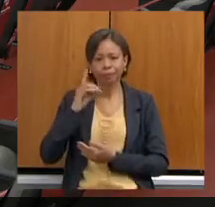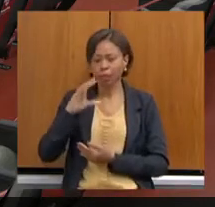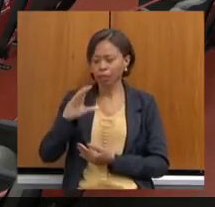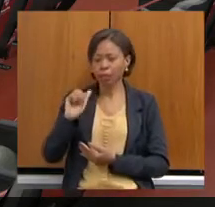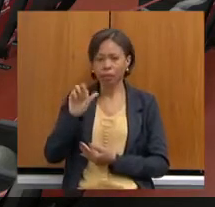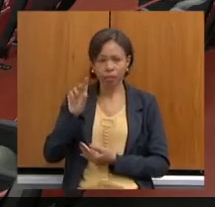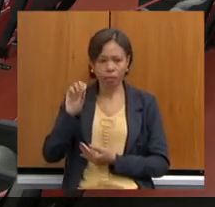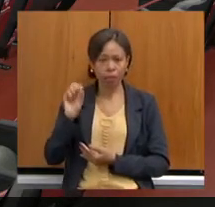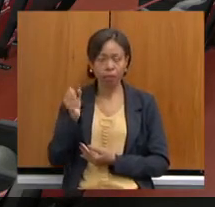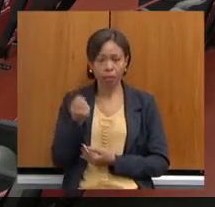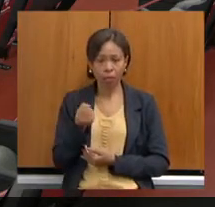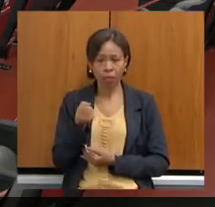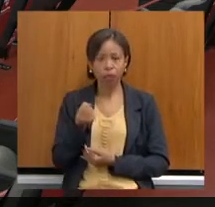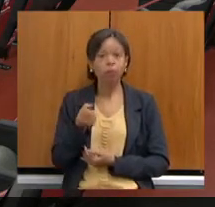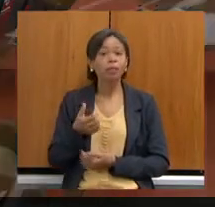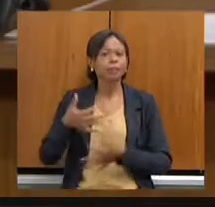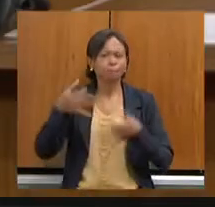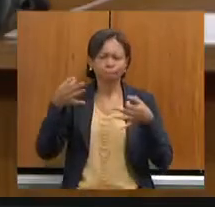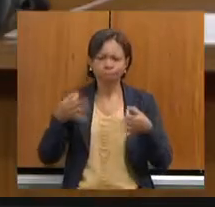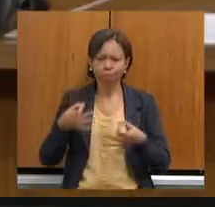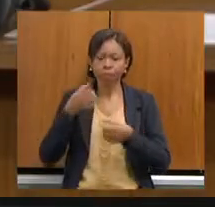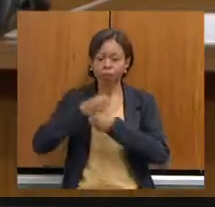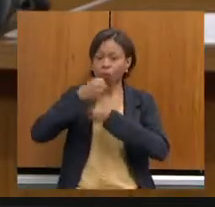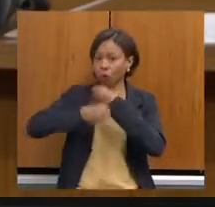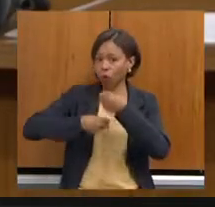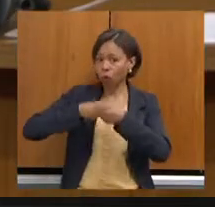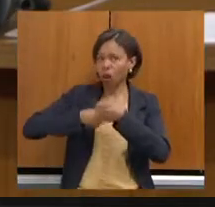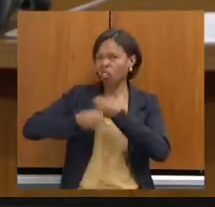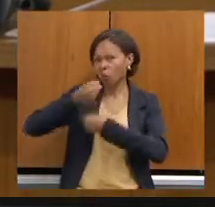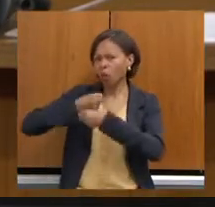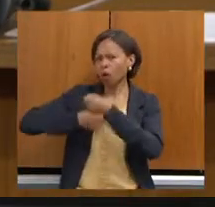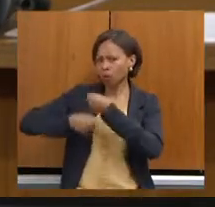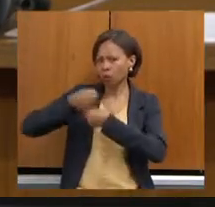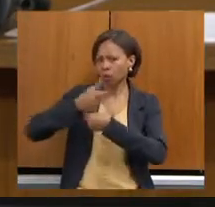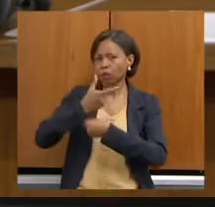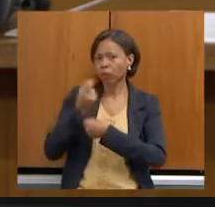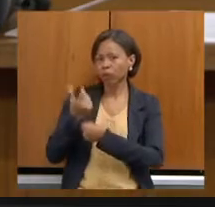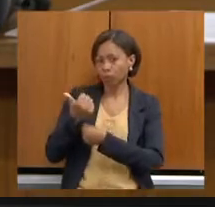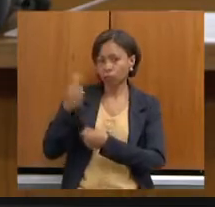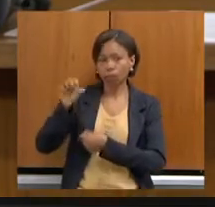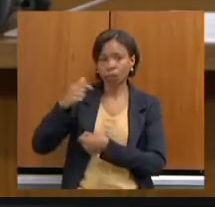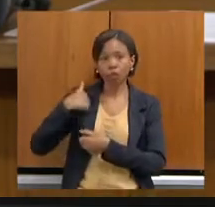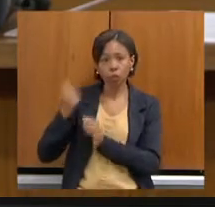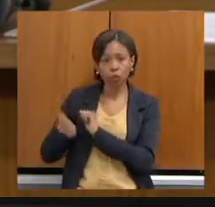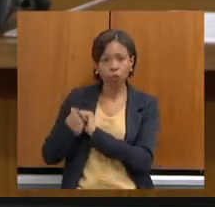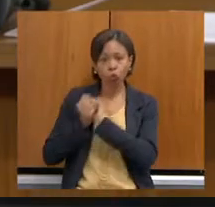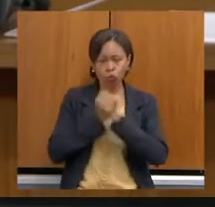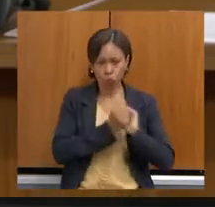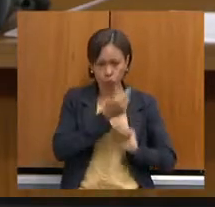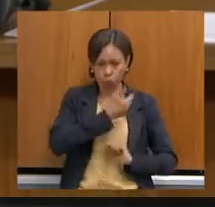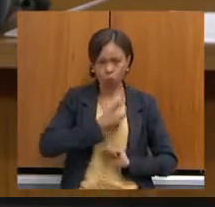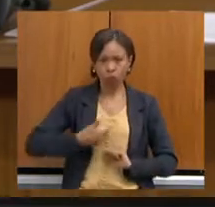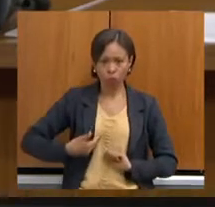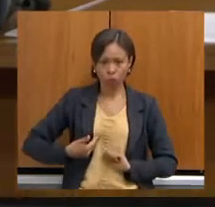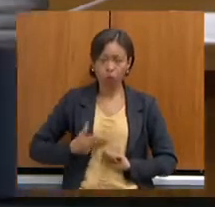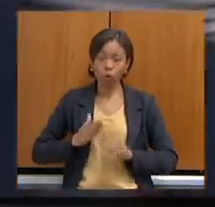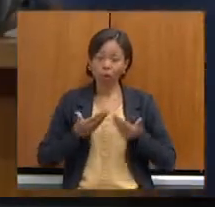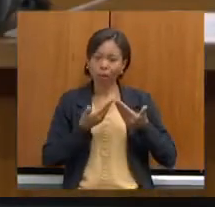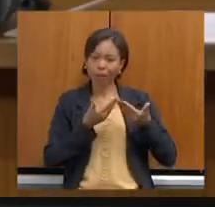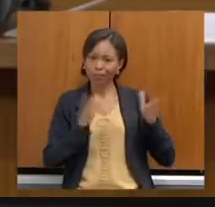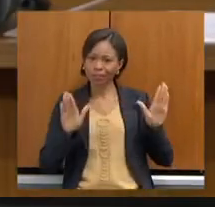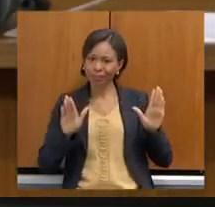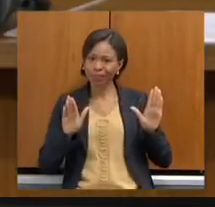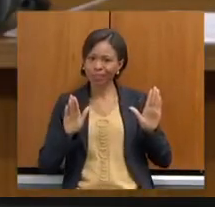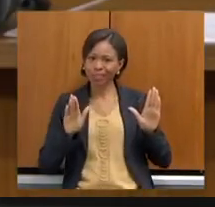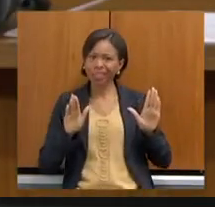Carlos Pimenta Com certeza em 2019 eu fui com o governador na abertura desse pulmões